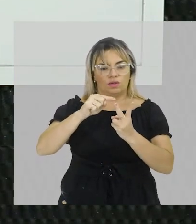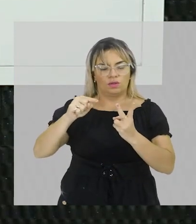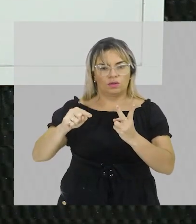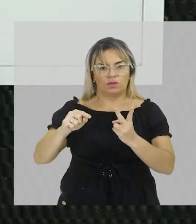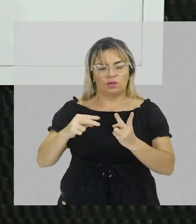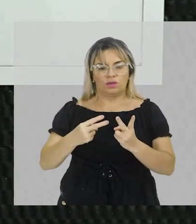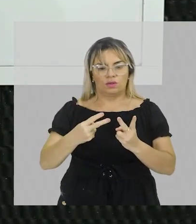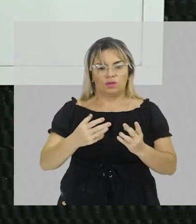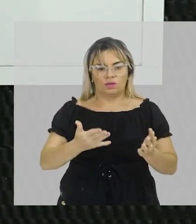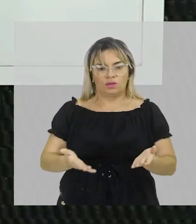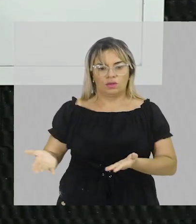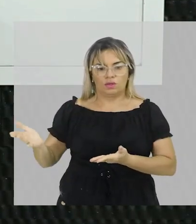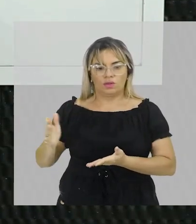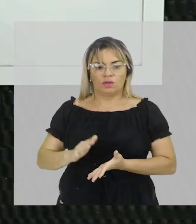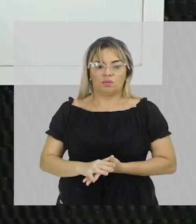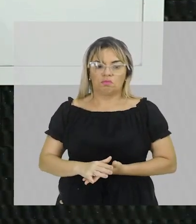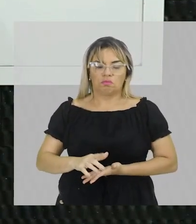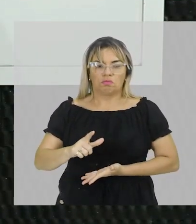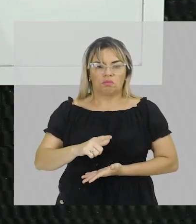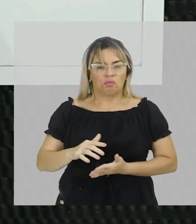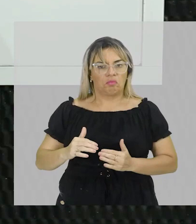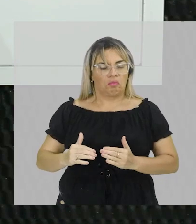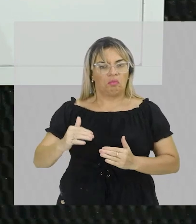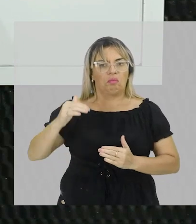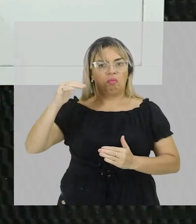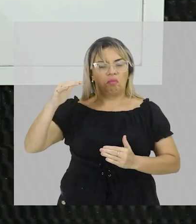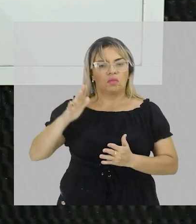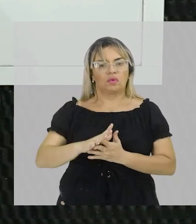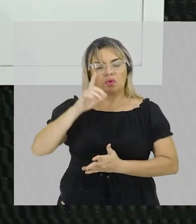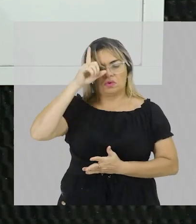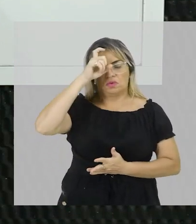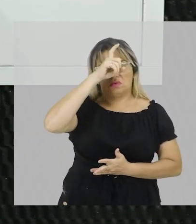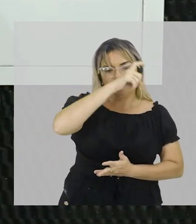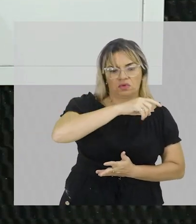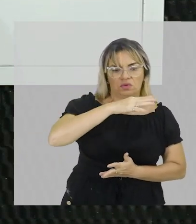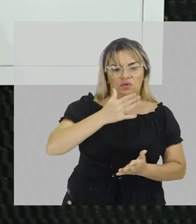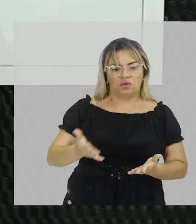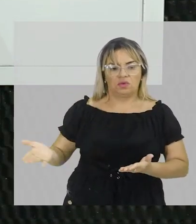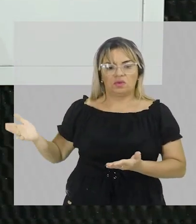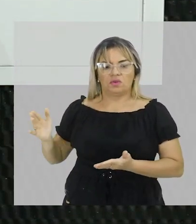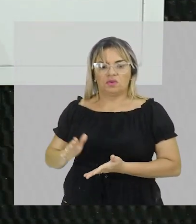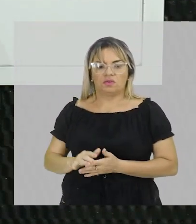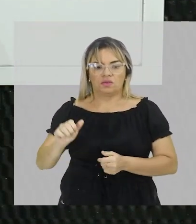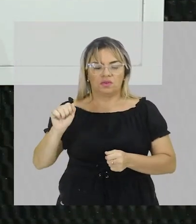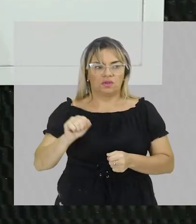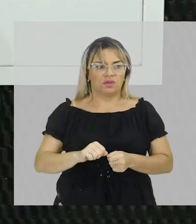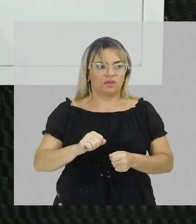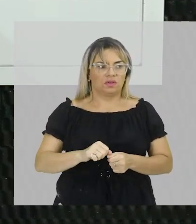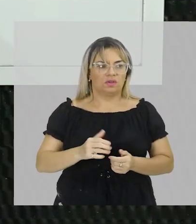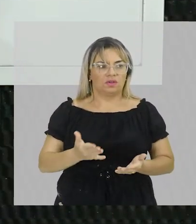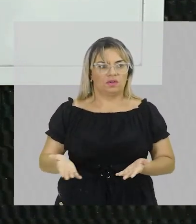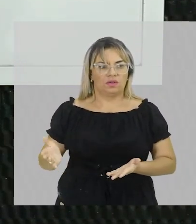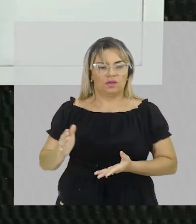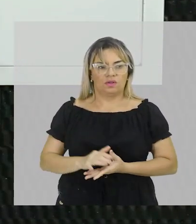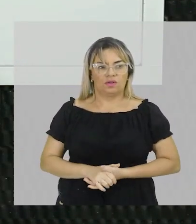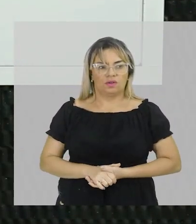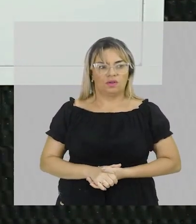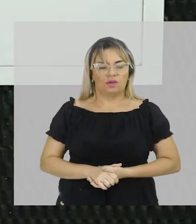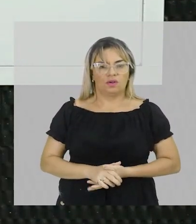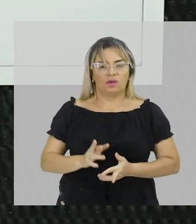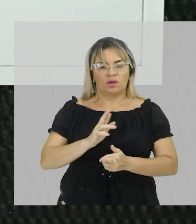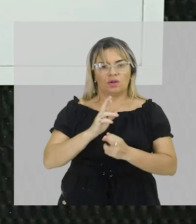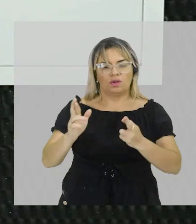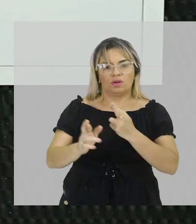sei nem se foi o caso deles terem anulado a questão, porque ela foi uma questão difícil, realmente, né? Questão que